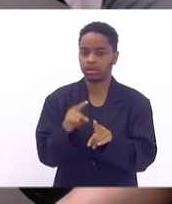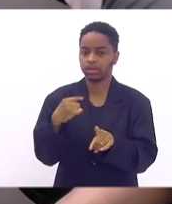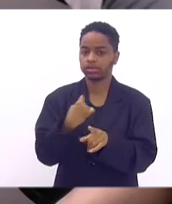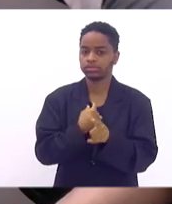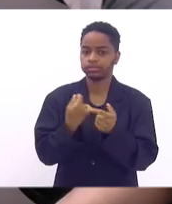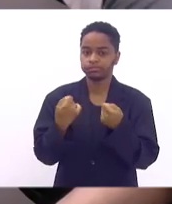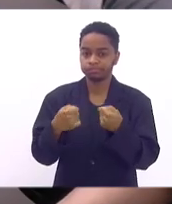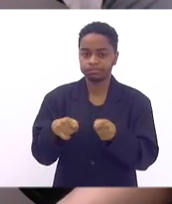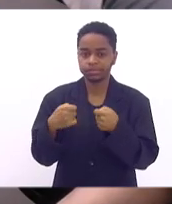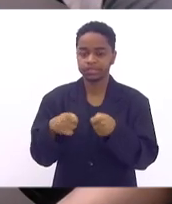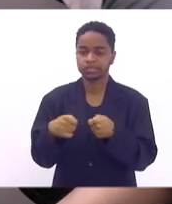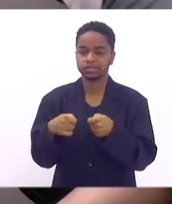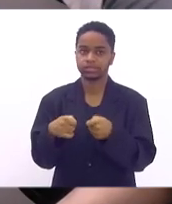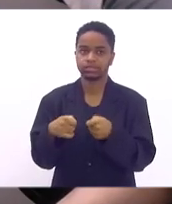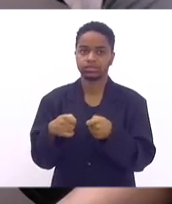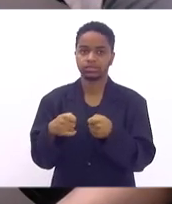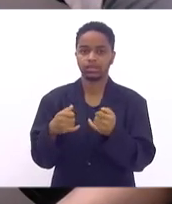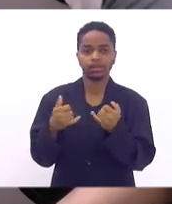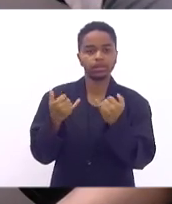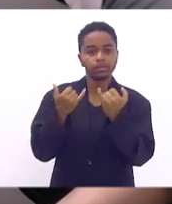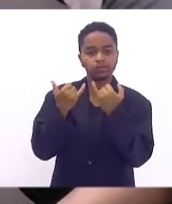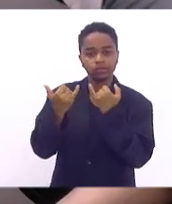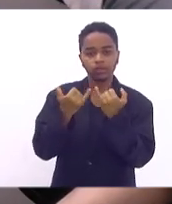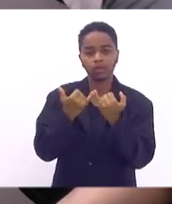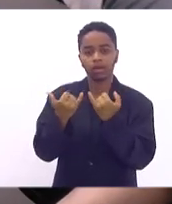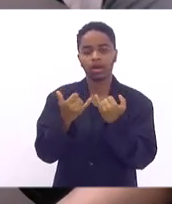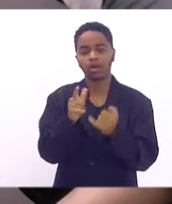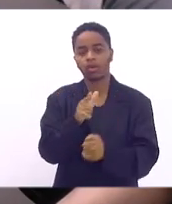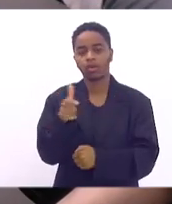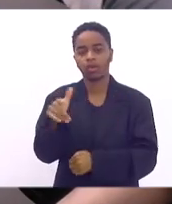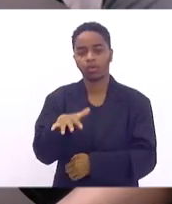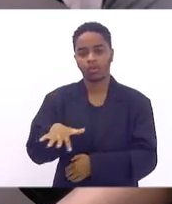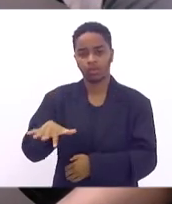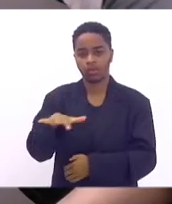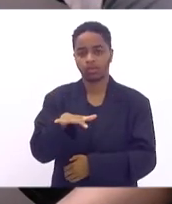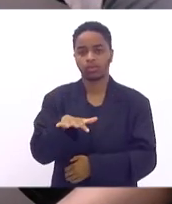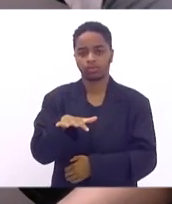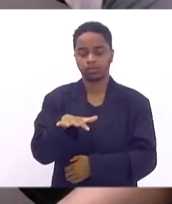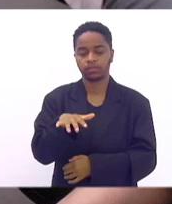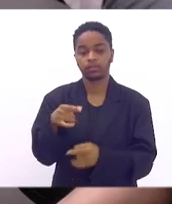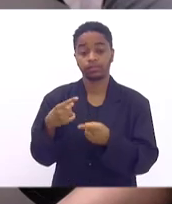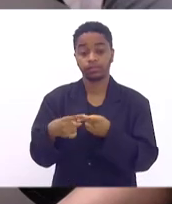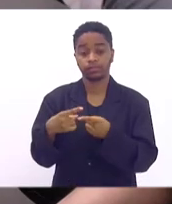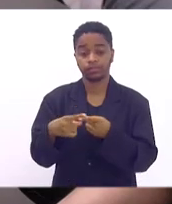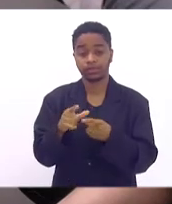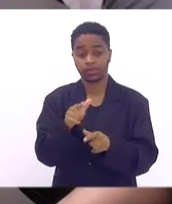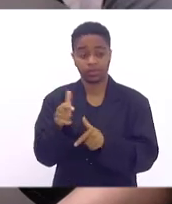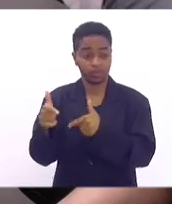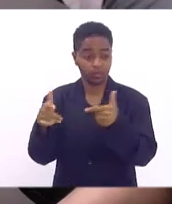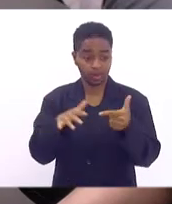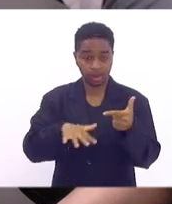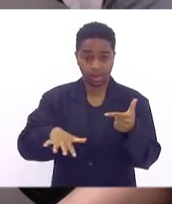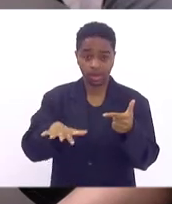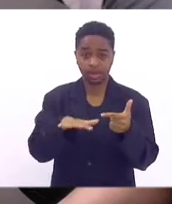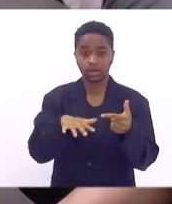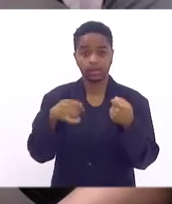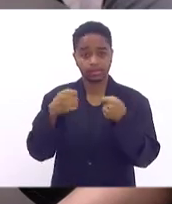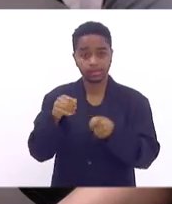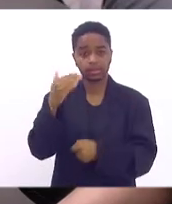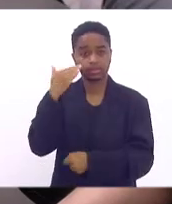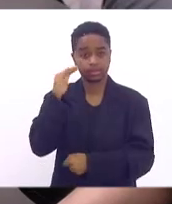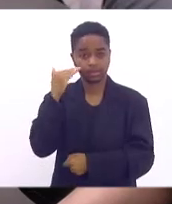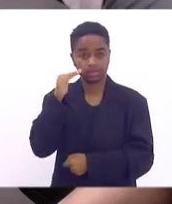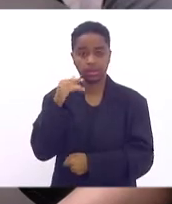precisam ser informadas para os outros setores, para que os outros setores entendam por que a